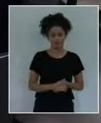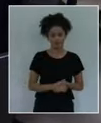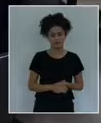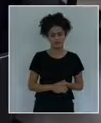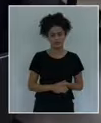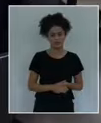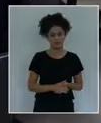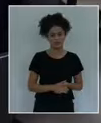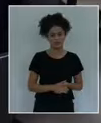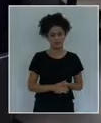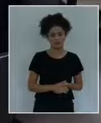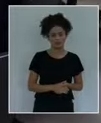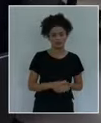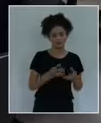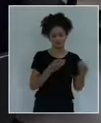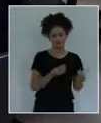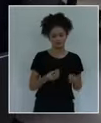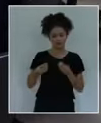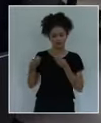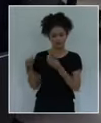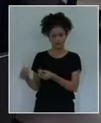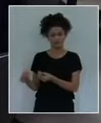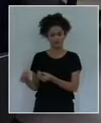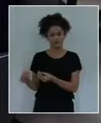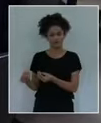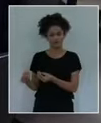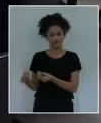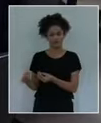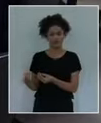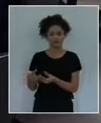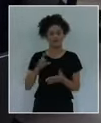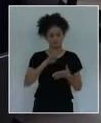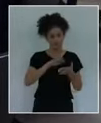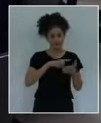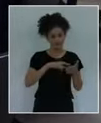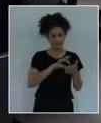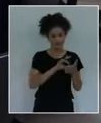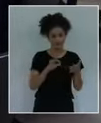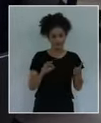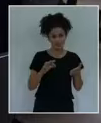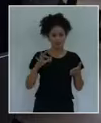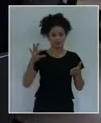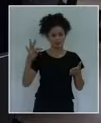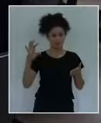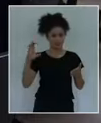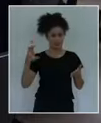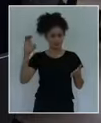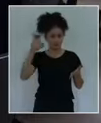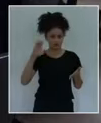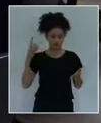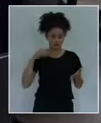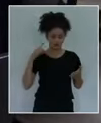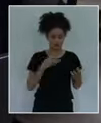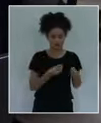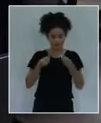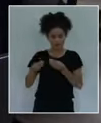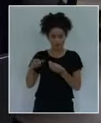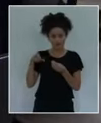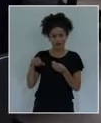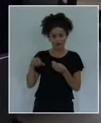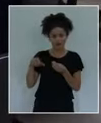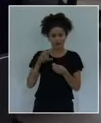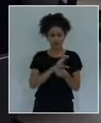esse parecer prévio do Tribunal de Contas do Estado de Minas Gerais. Eu vou encaminhar esse documento para a Comissão de